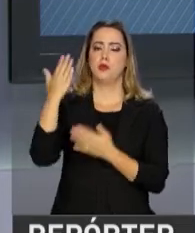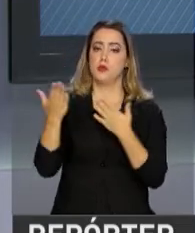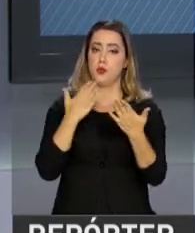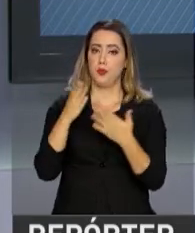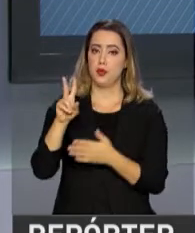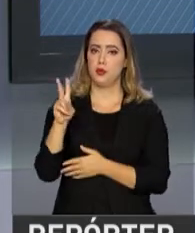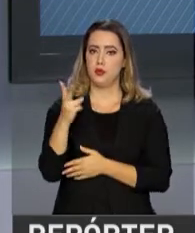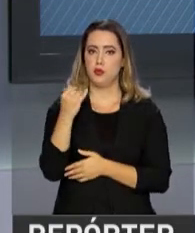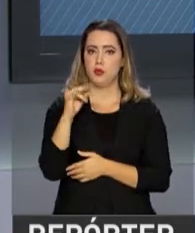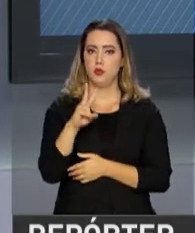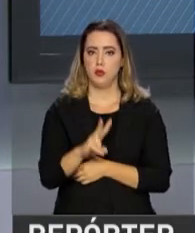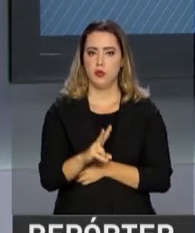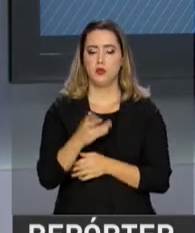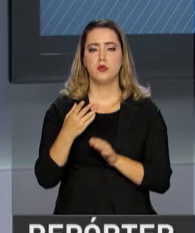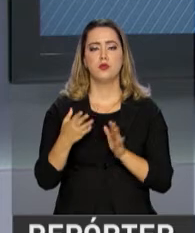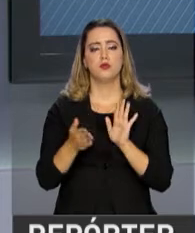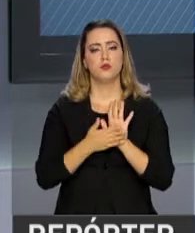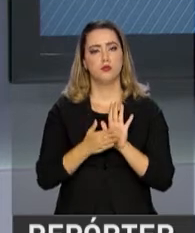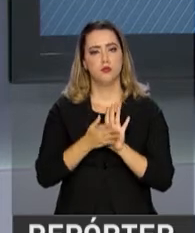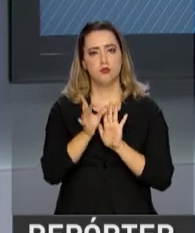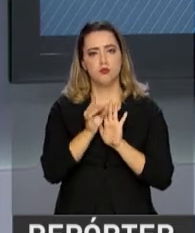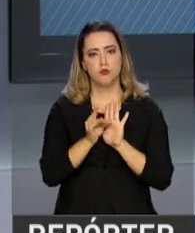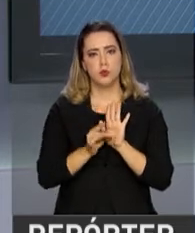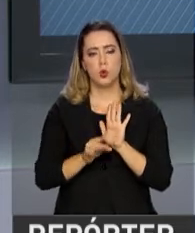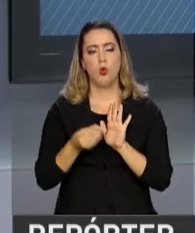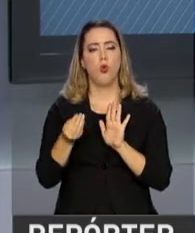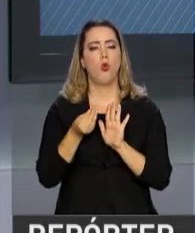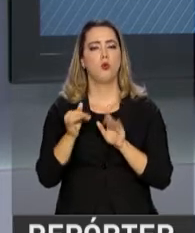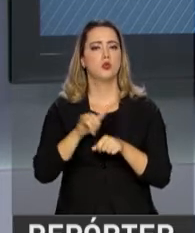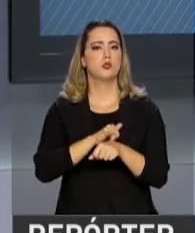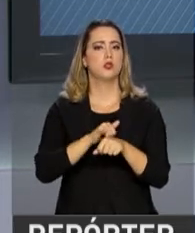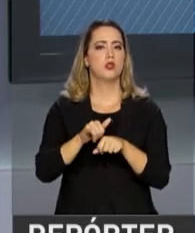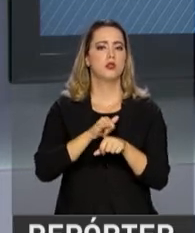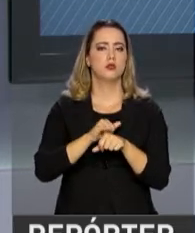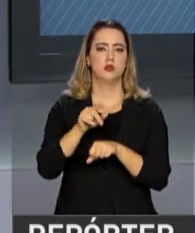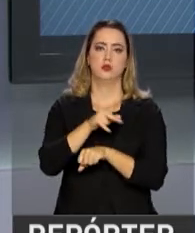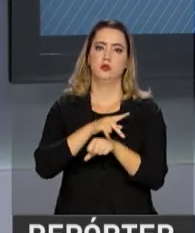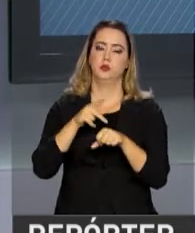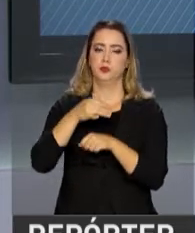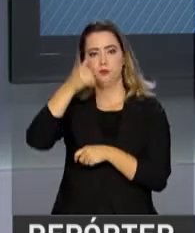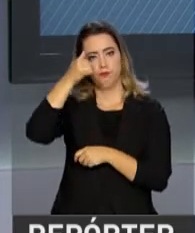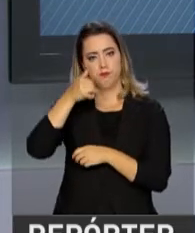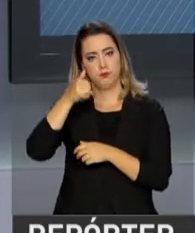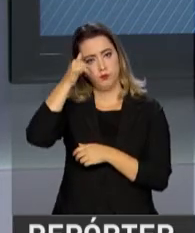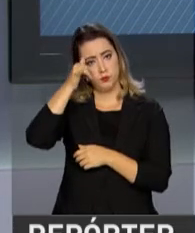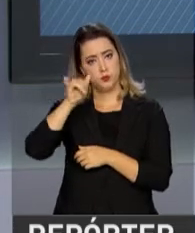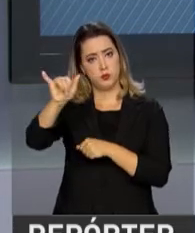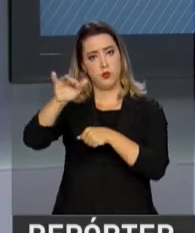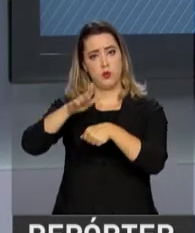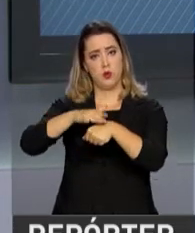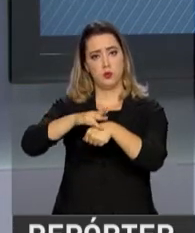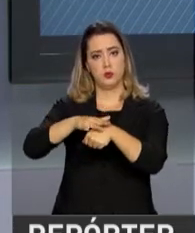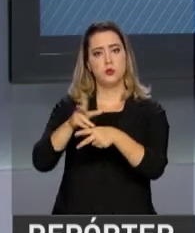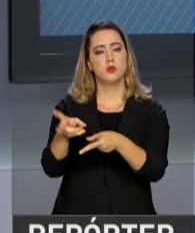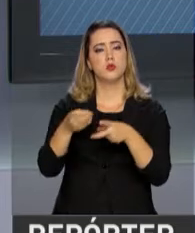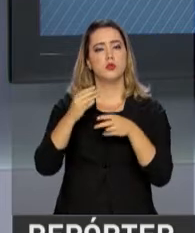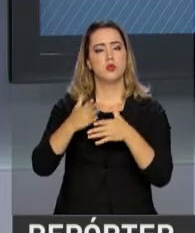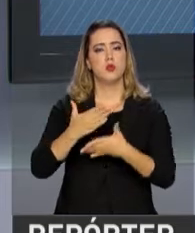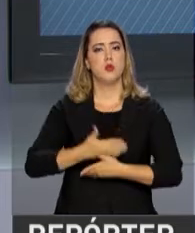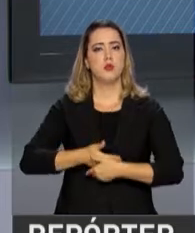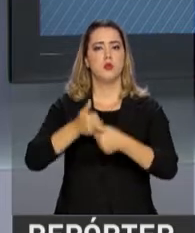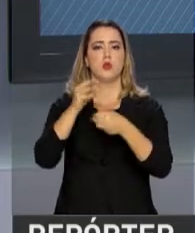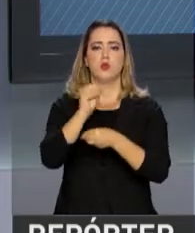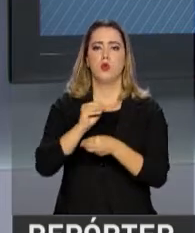O Ministério da Saúde apresentou as estratégias do país para o enfrentamento da doença. A expectativa é aumentar o tratamento